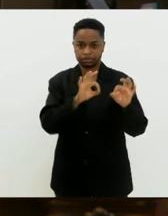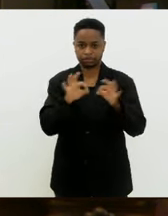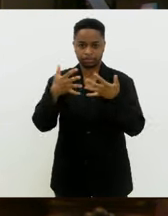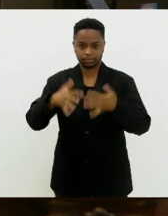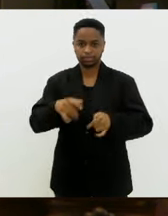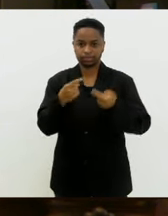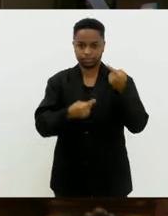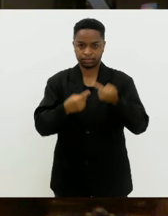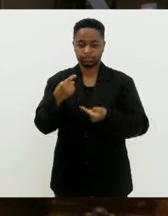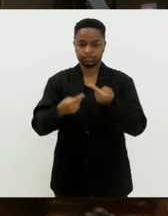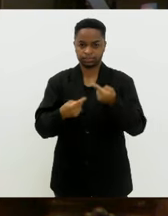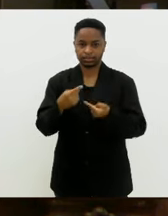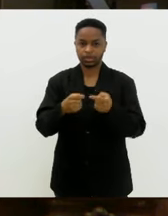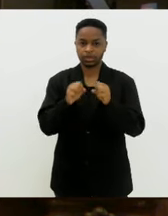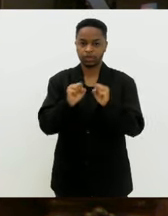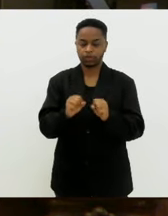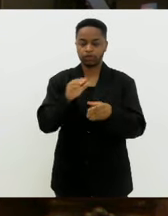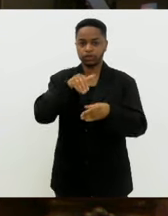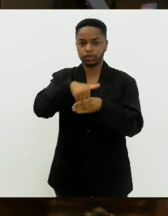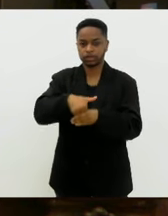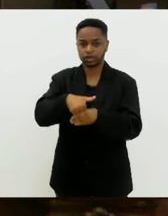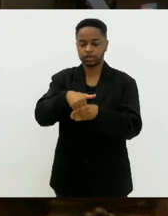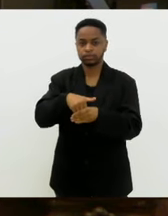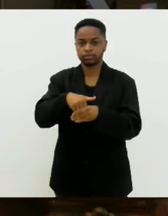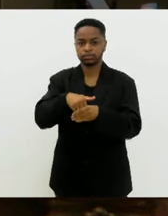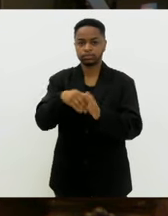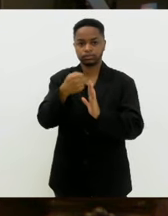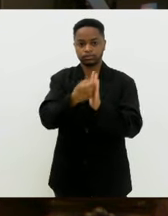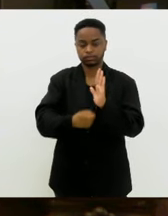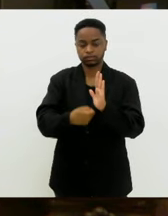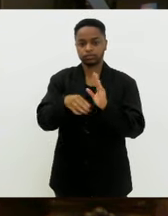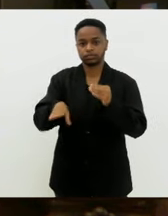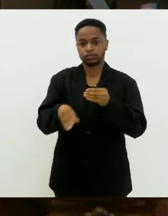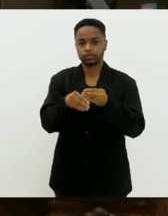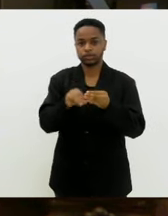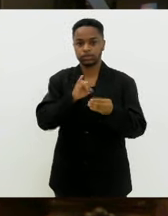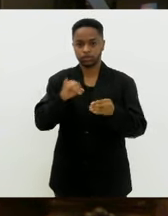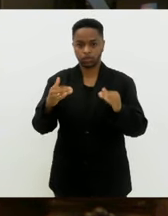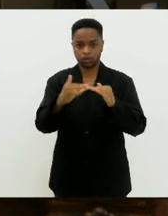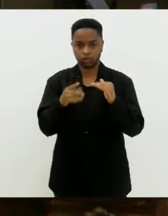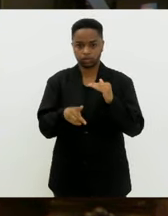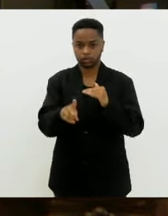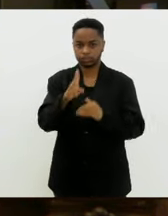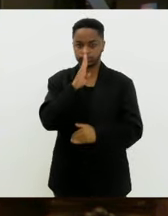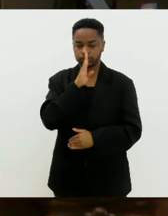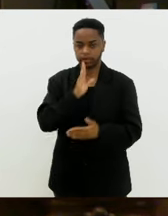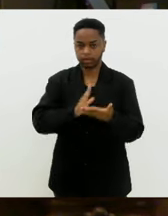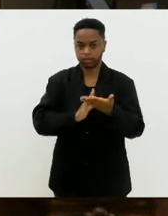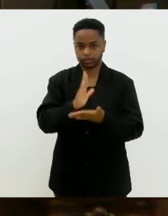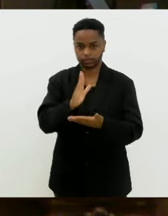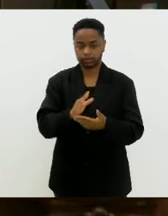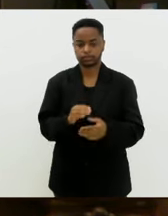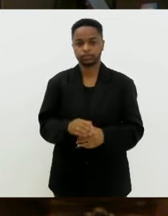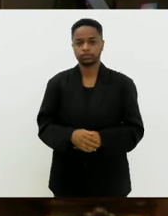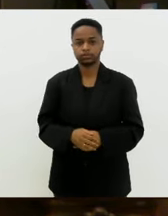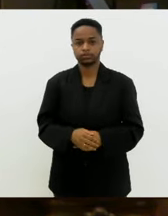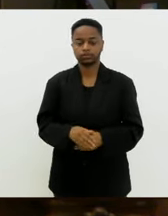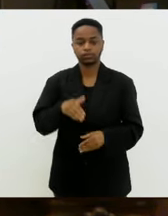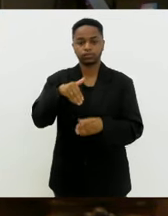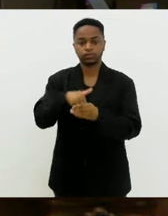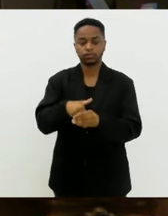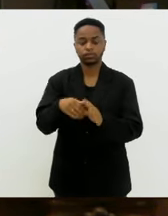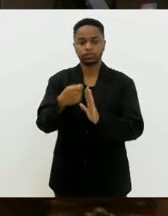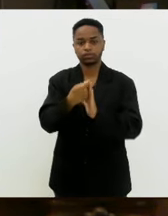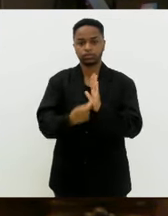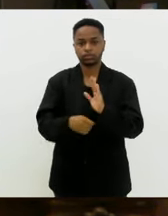encerrada a discussão. Em votação, emenda de redação, os senhores que aprovam permaneçam como estão. Aprovado. Em votação, redação do vencido